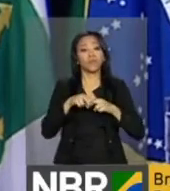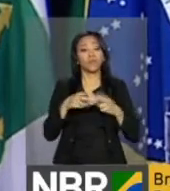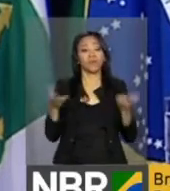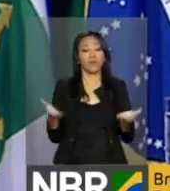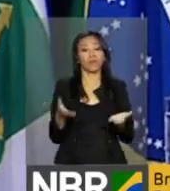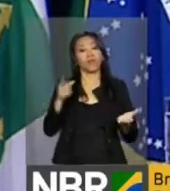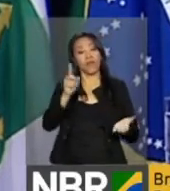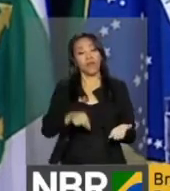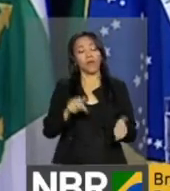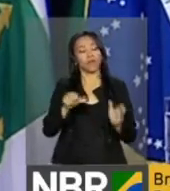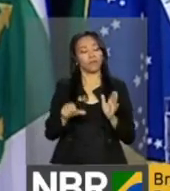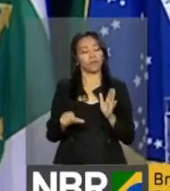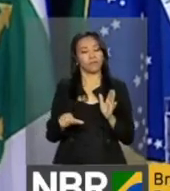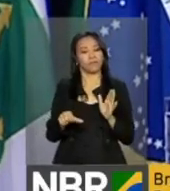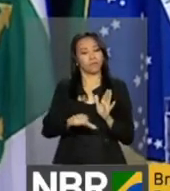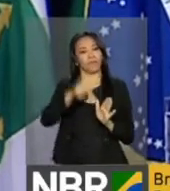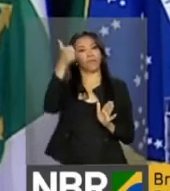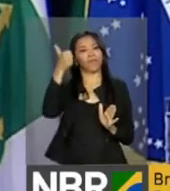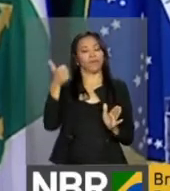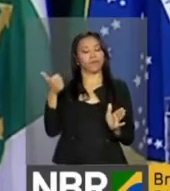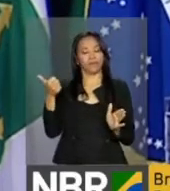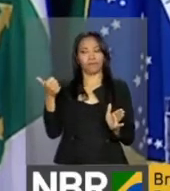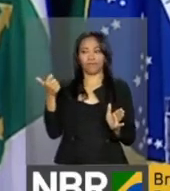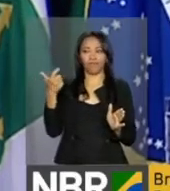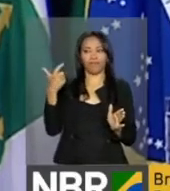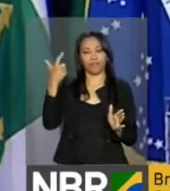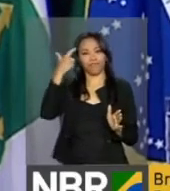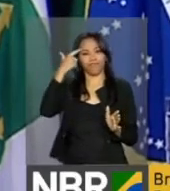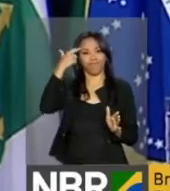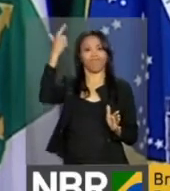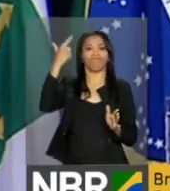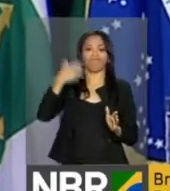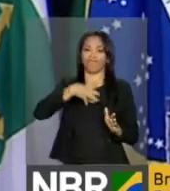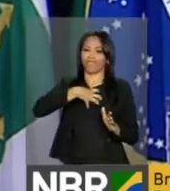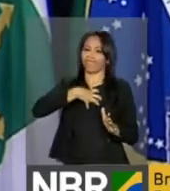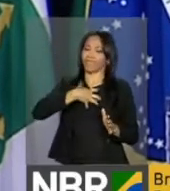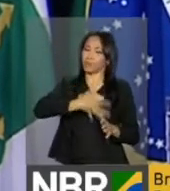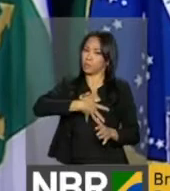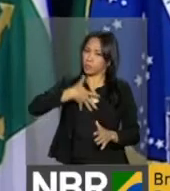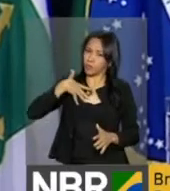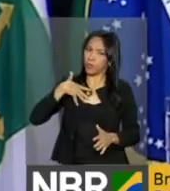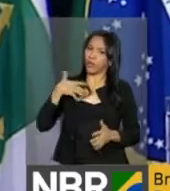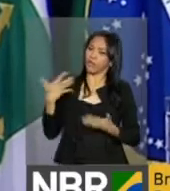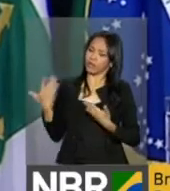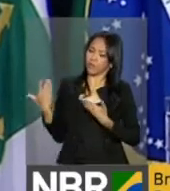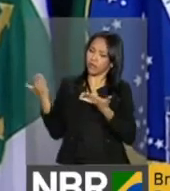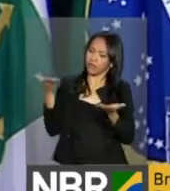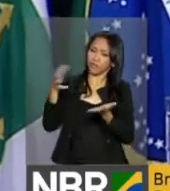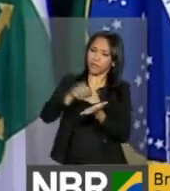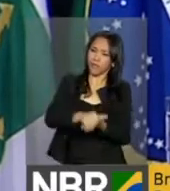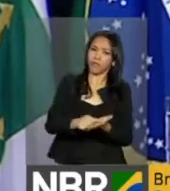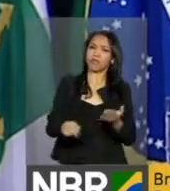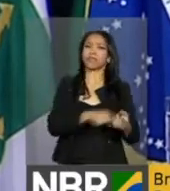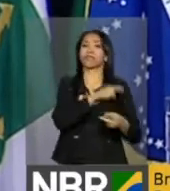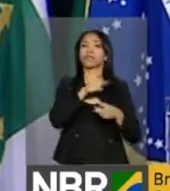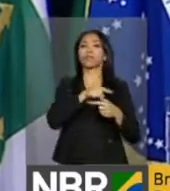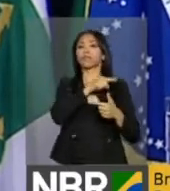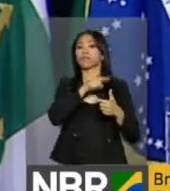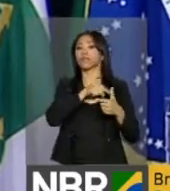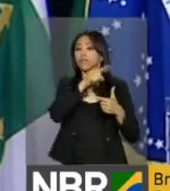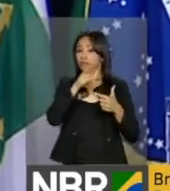primeiro pressuposto que me faz extremamente honrado por dar-lhe posse. Mas o segundo passo,